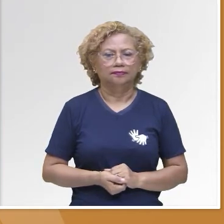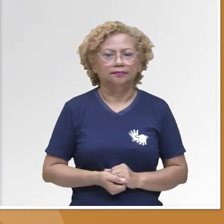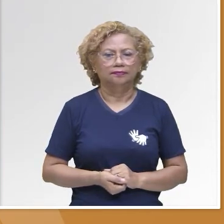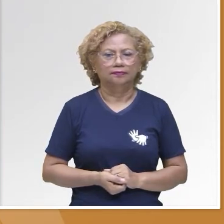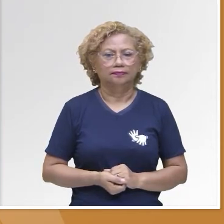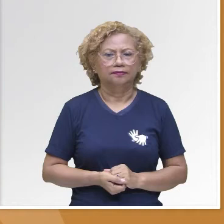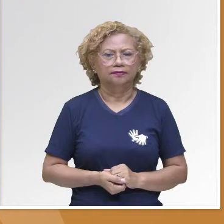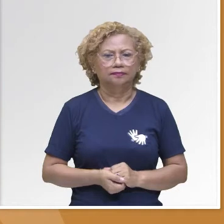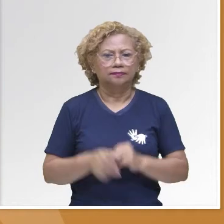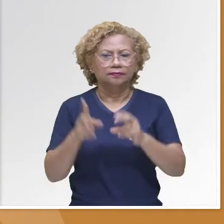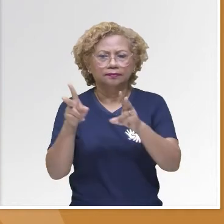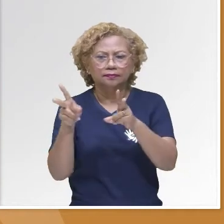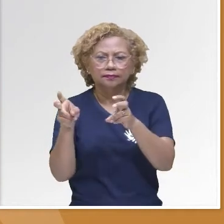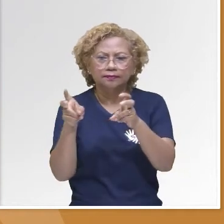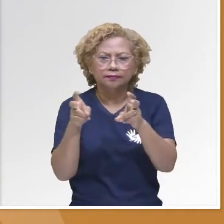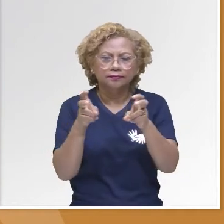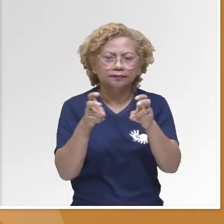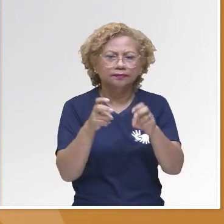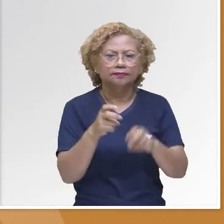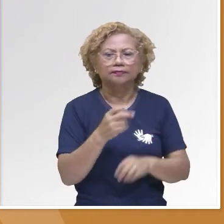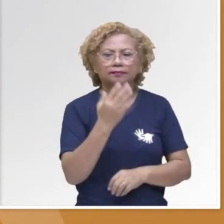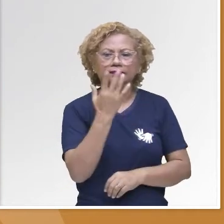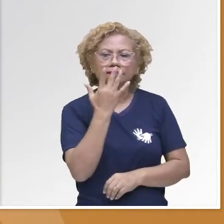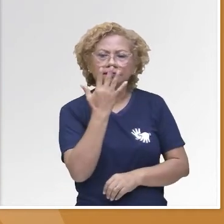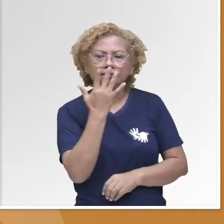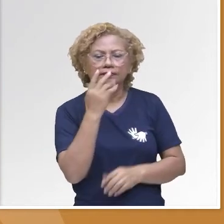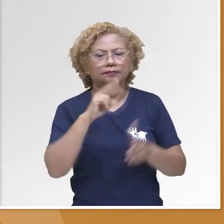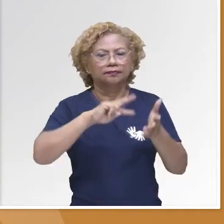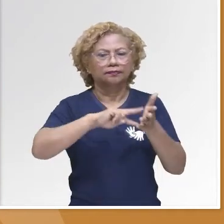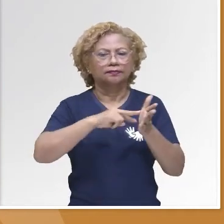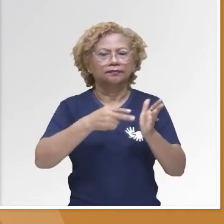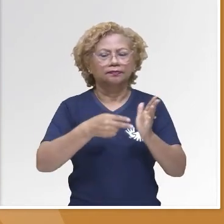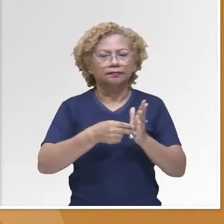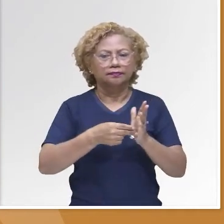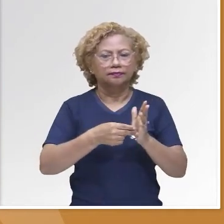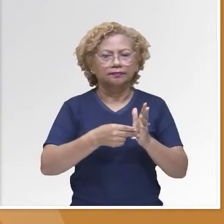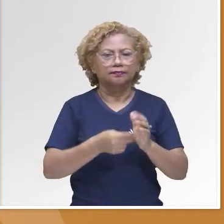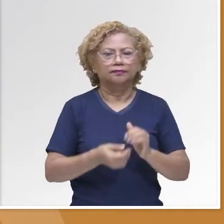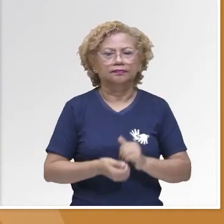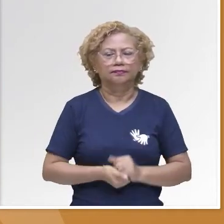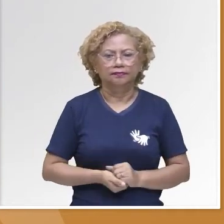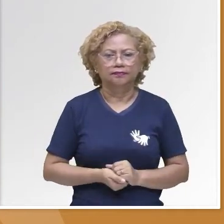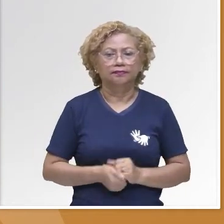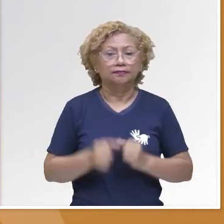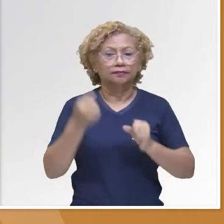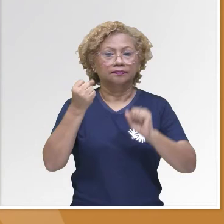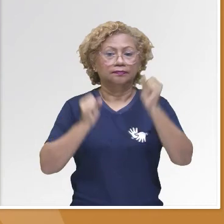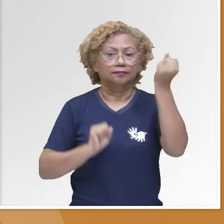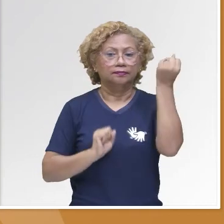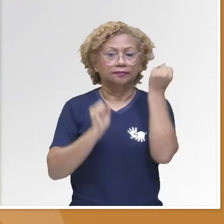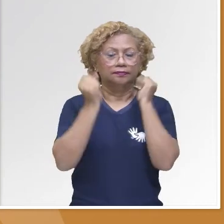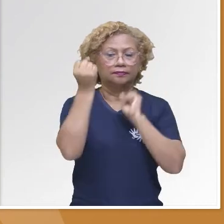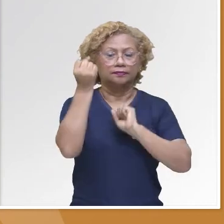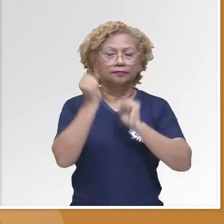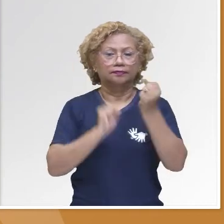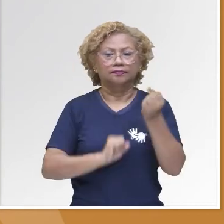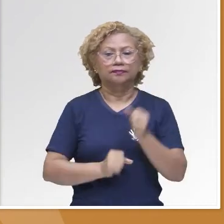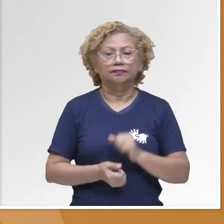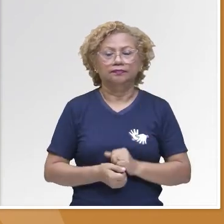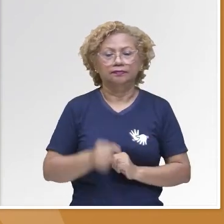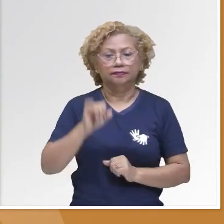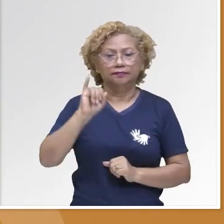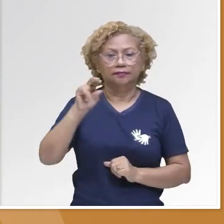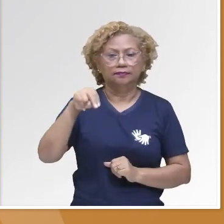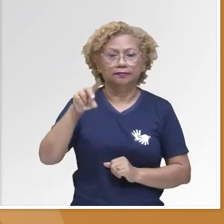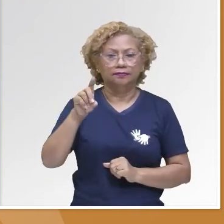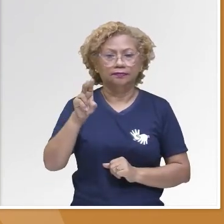Várias imagens, vários símbolos que significam justamente as indústrias, tá? Então, olha só,